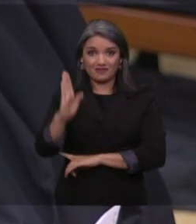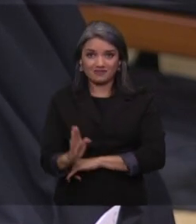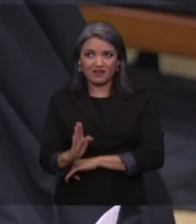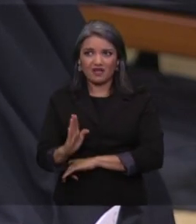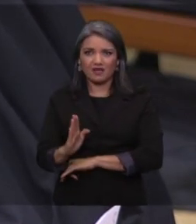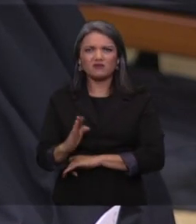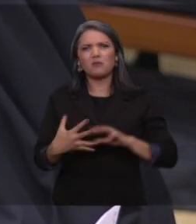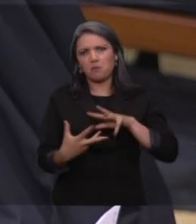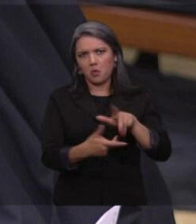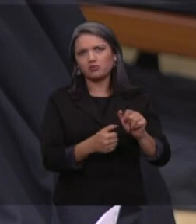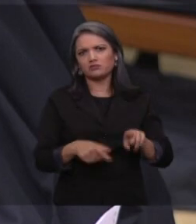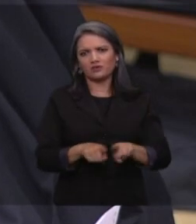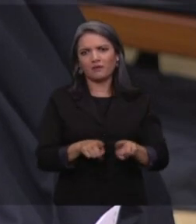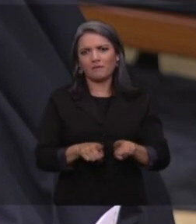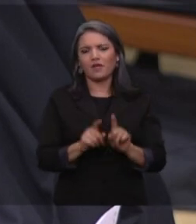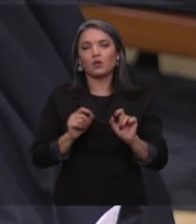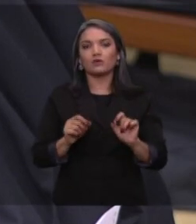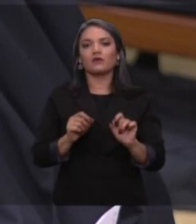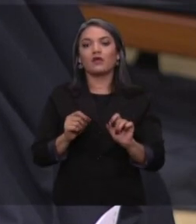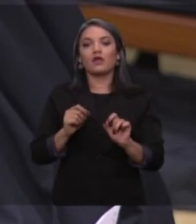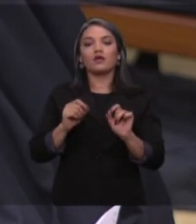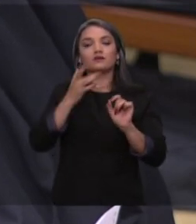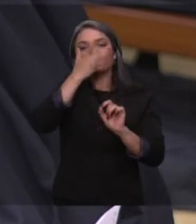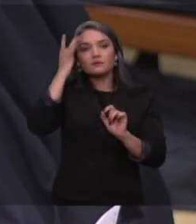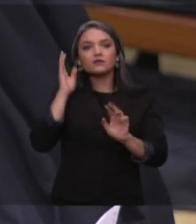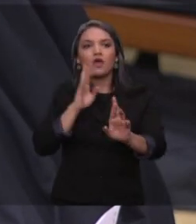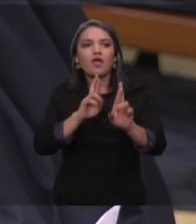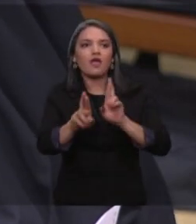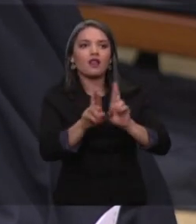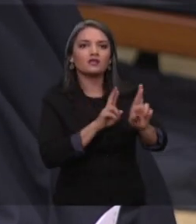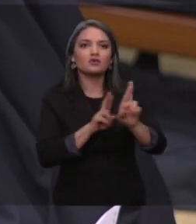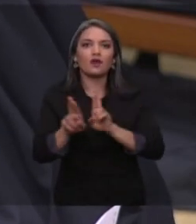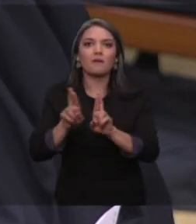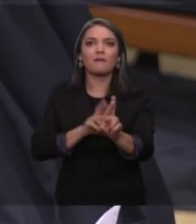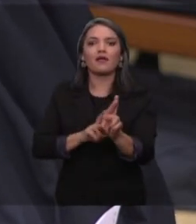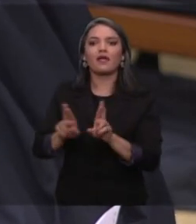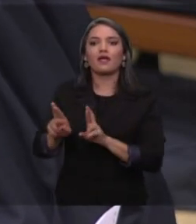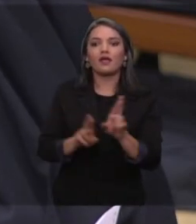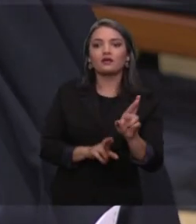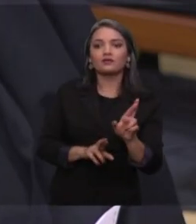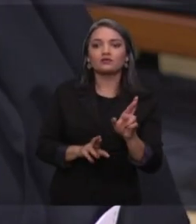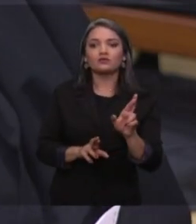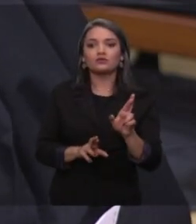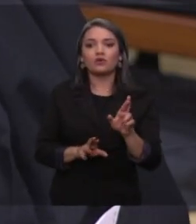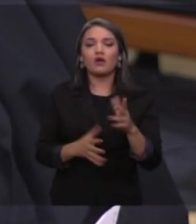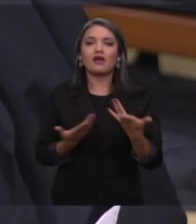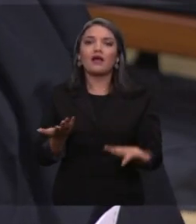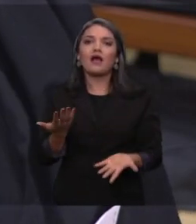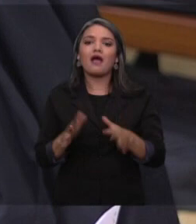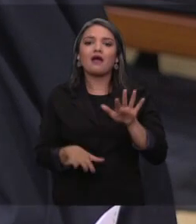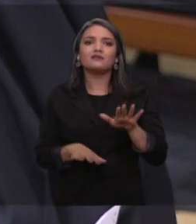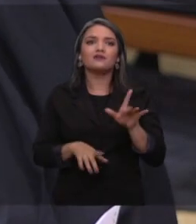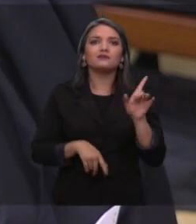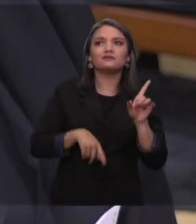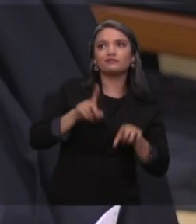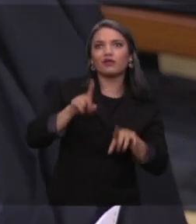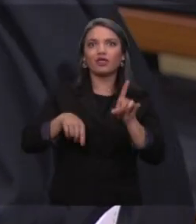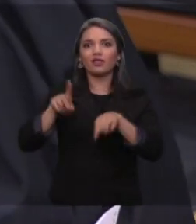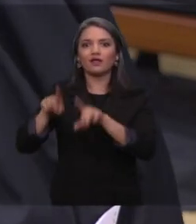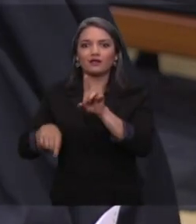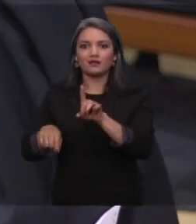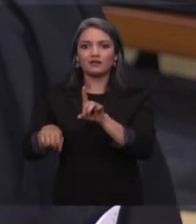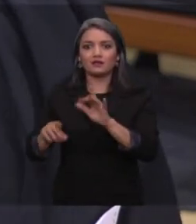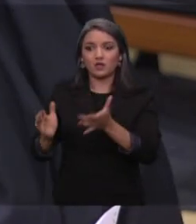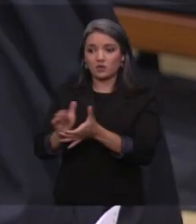mundial, as relações humanas, elas tendem, por vezes, a ser efêmeras. Então, a separação